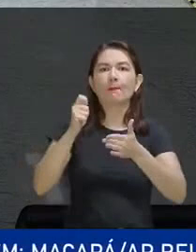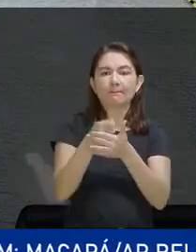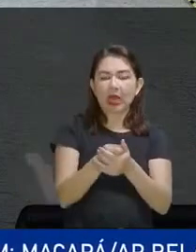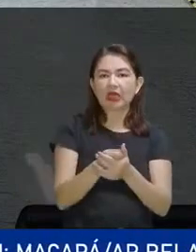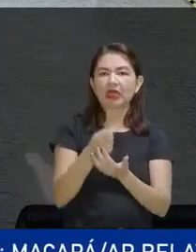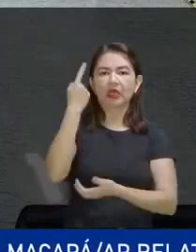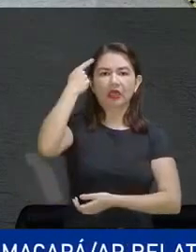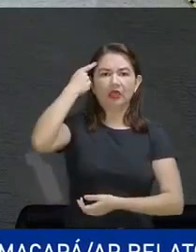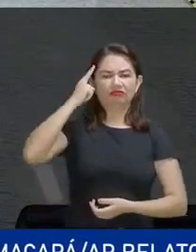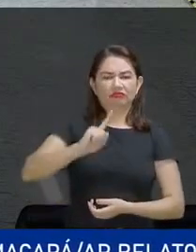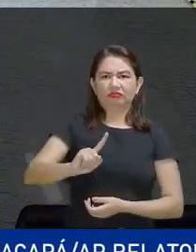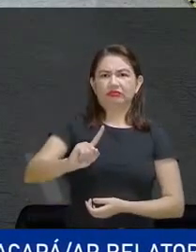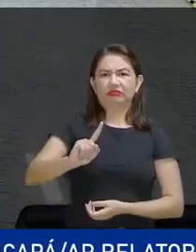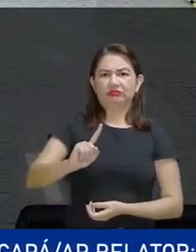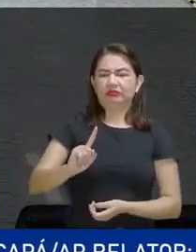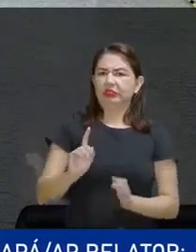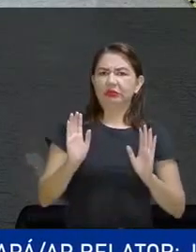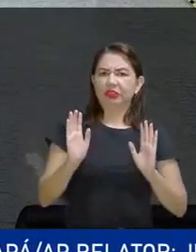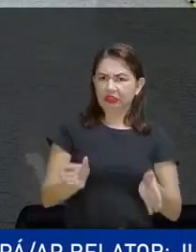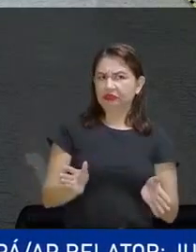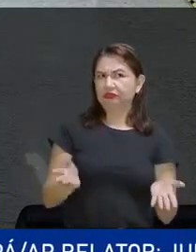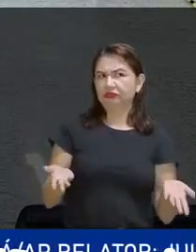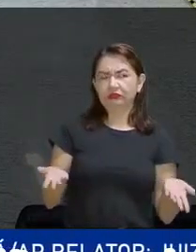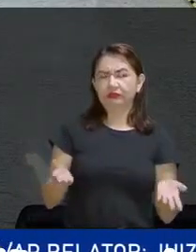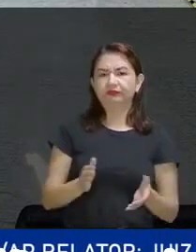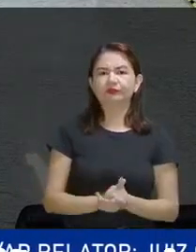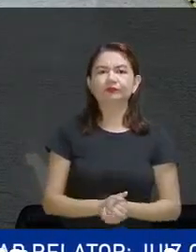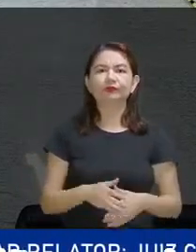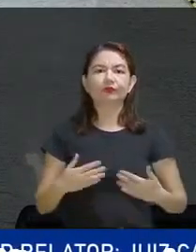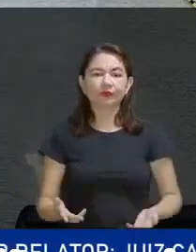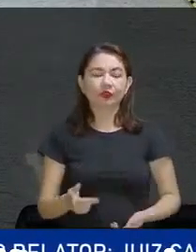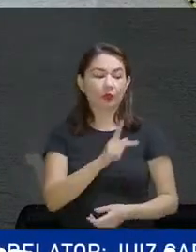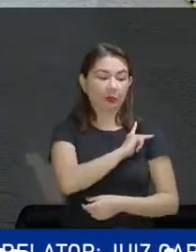não sabia quem teria efetuado o pagamento. E a presidente Rosiane